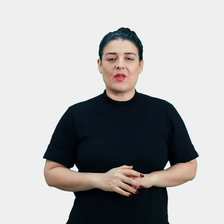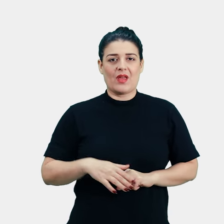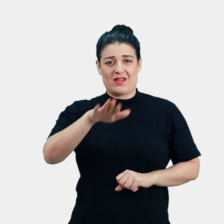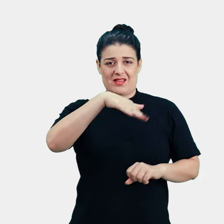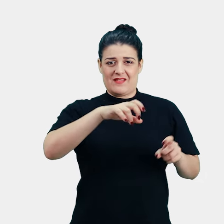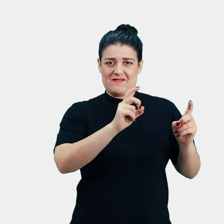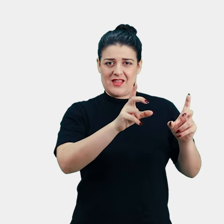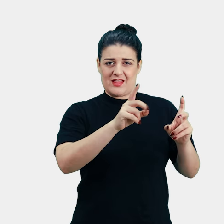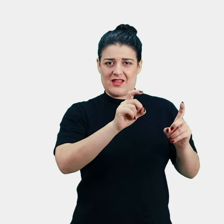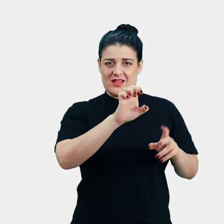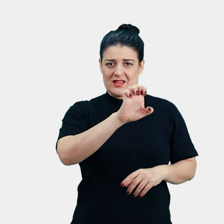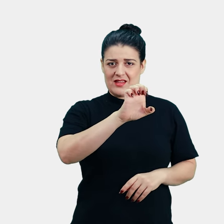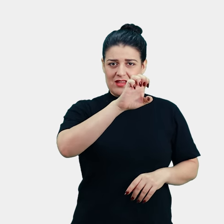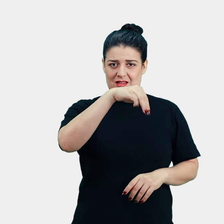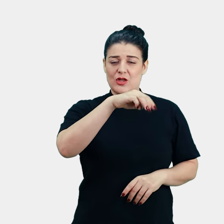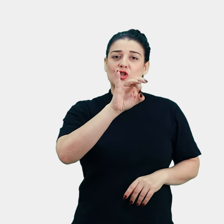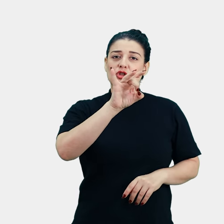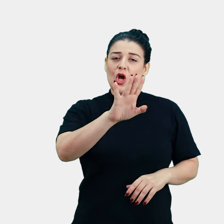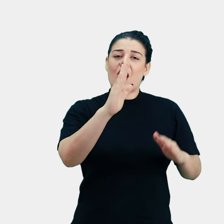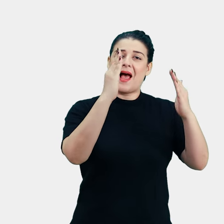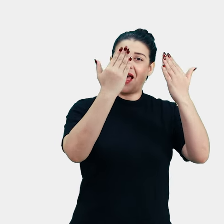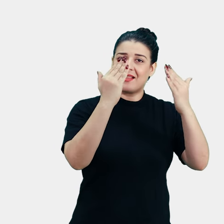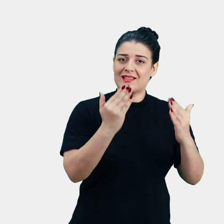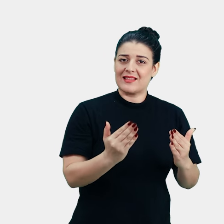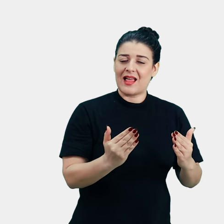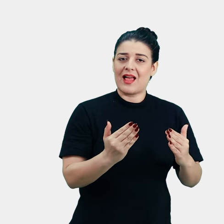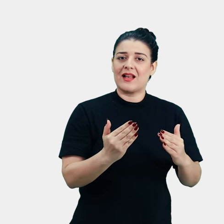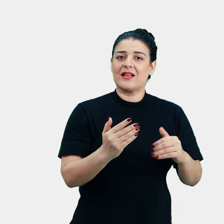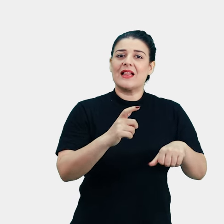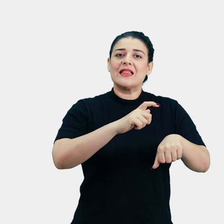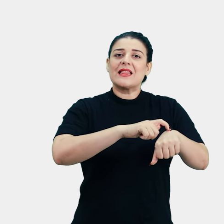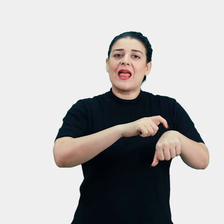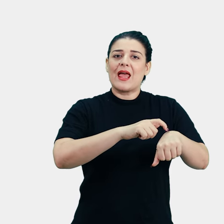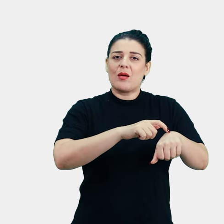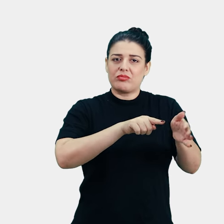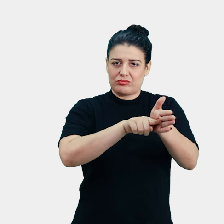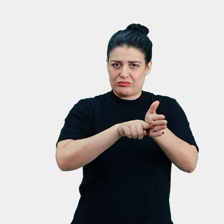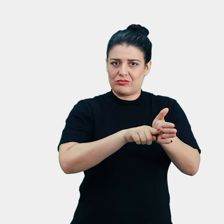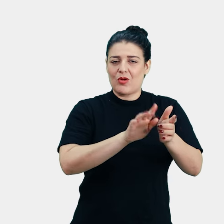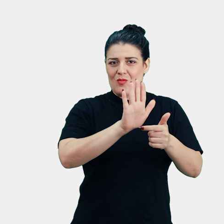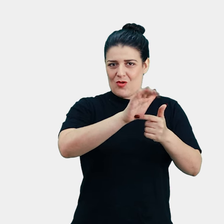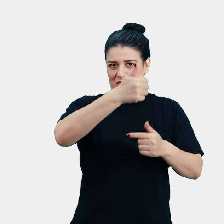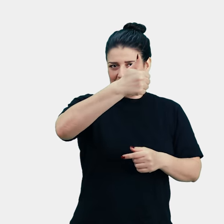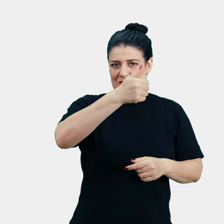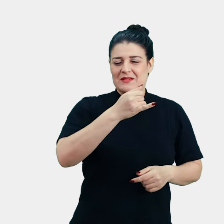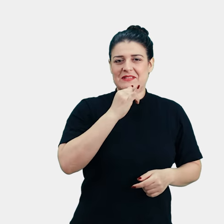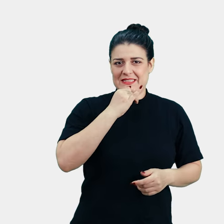mercado o espectrômetro de massas apenas com analisador por tempo de voo, TOF, ou um ion trap.